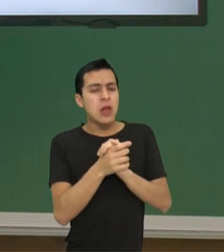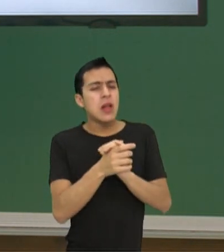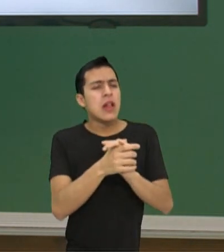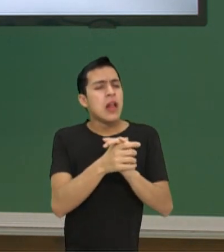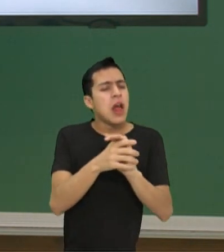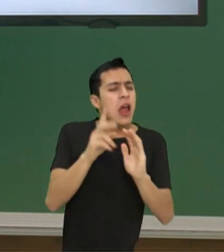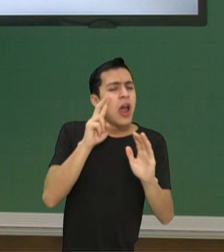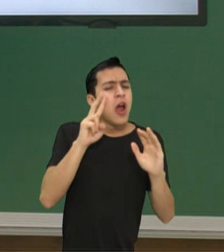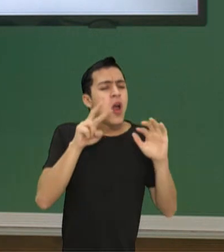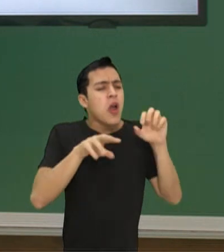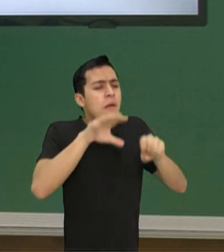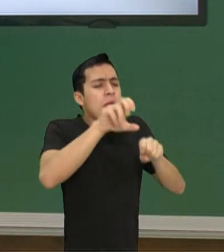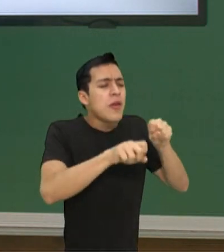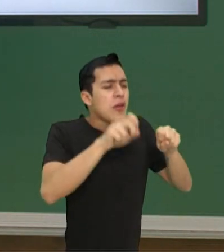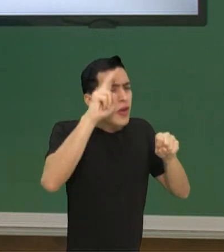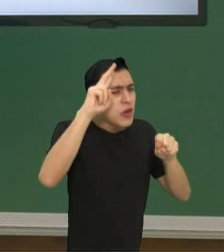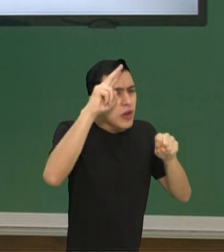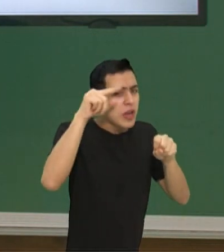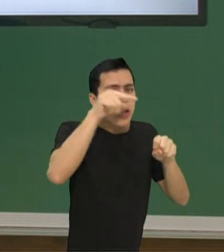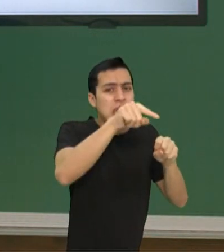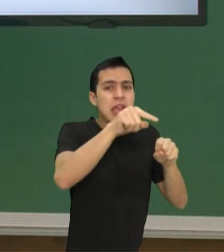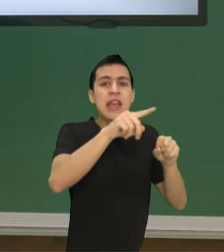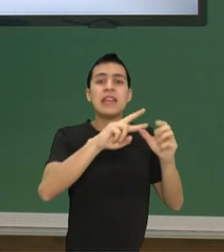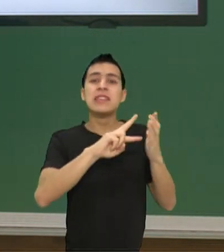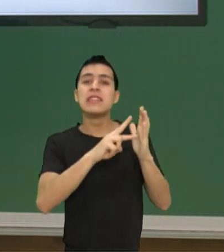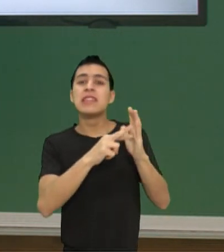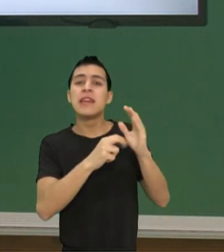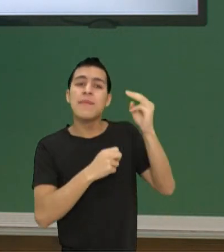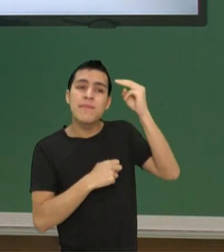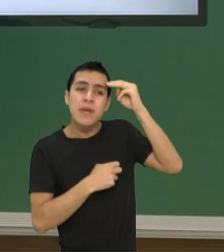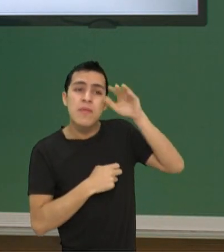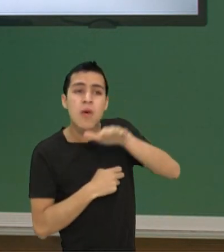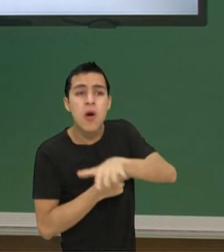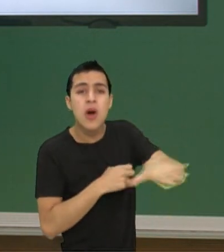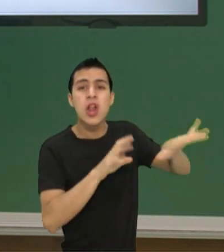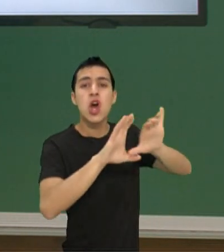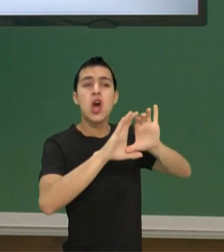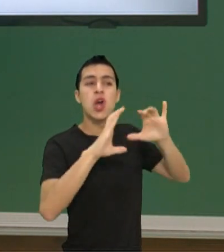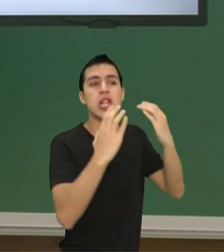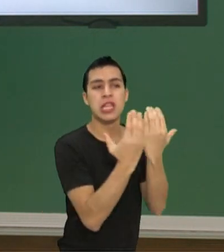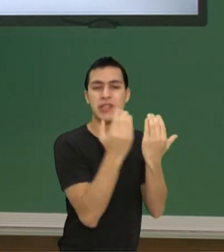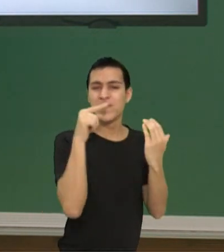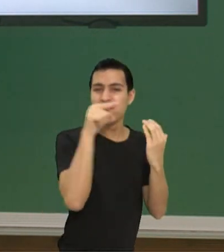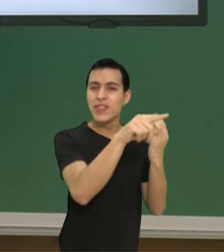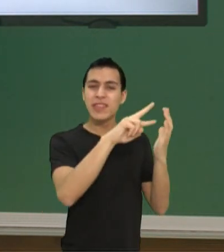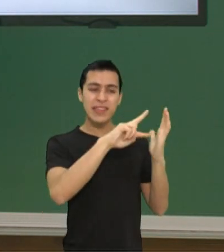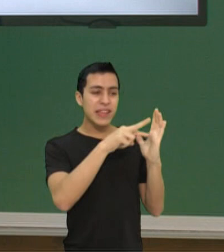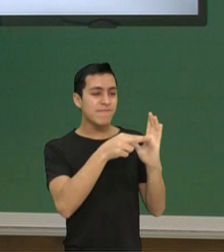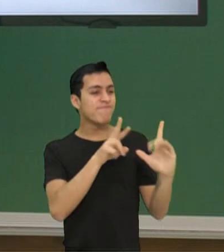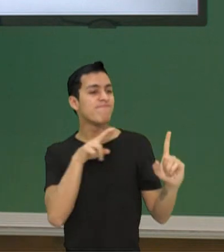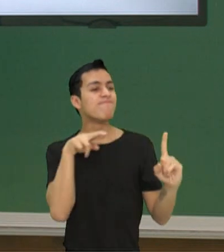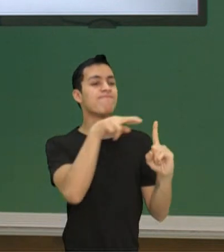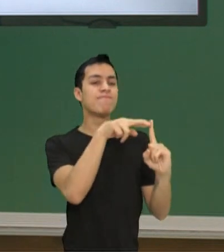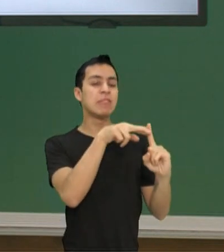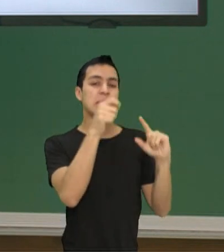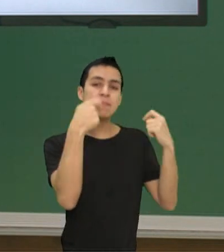como representação de uma memória coletiva. Essa é a fonte, isso que deve ser visto.